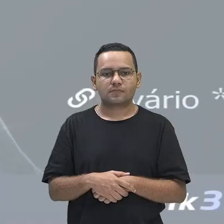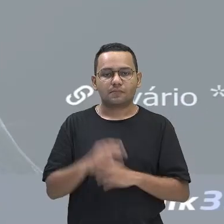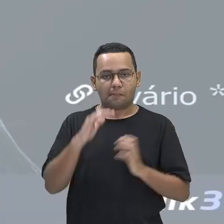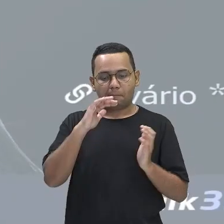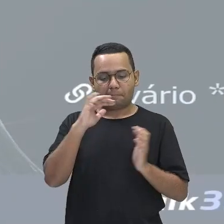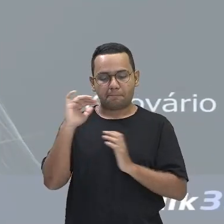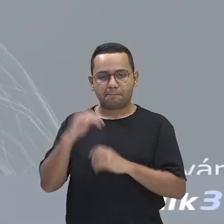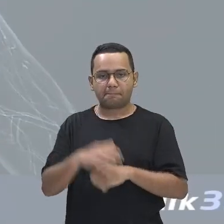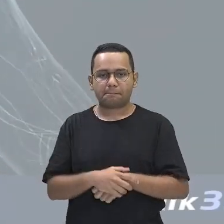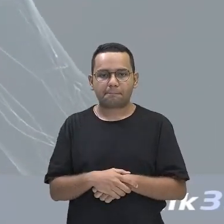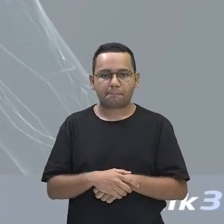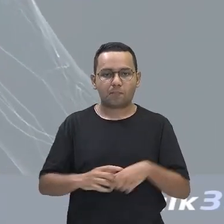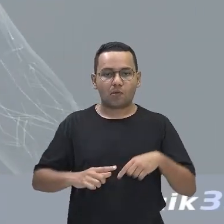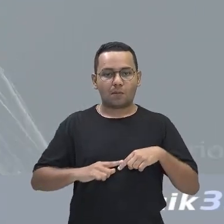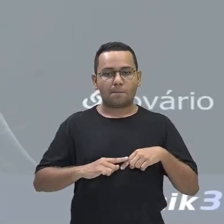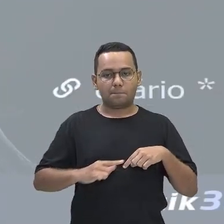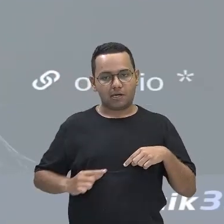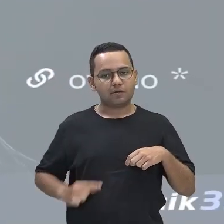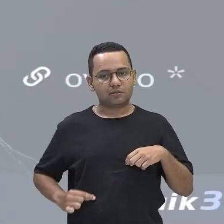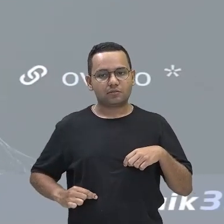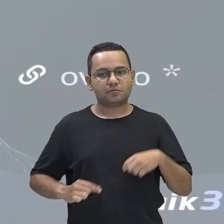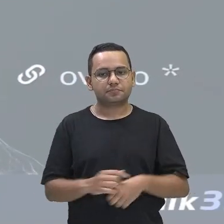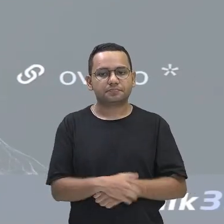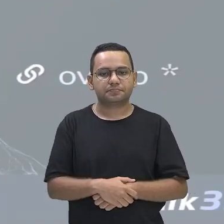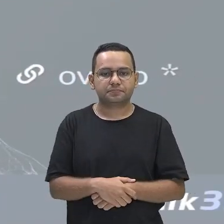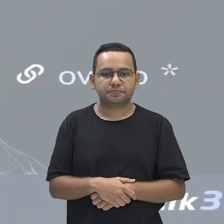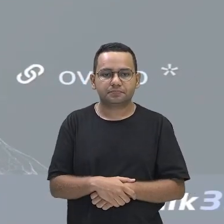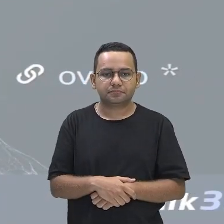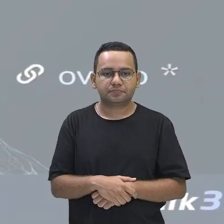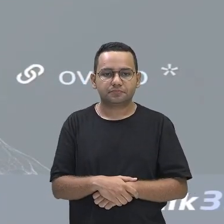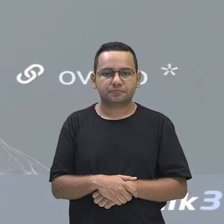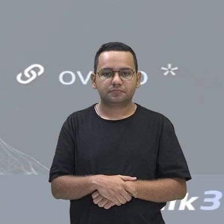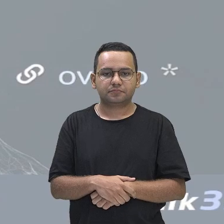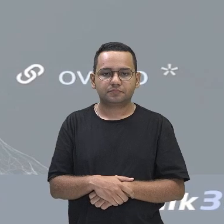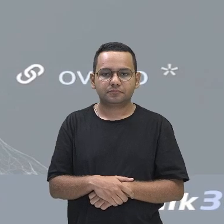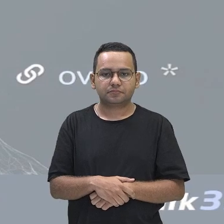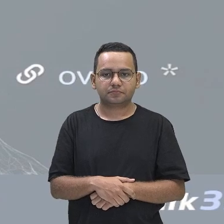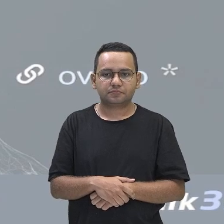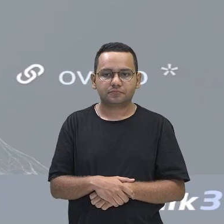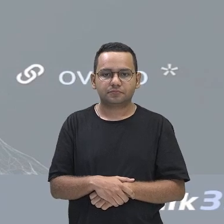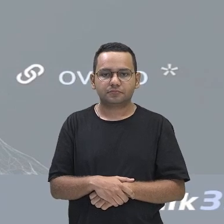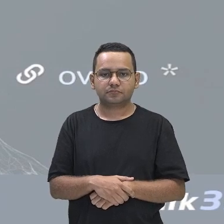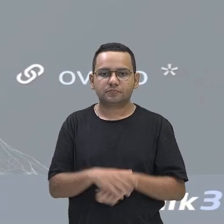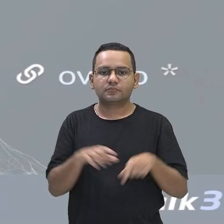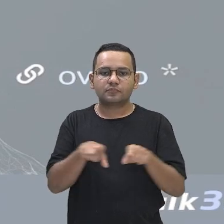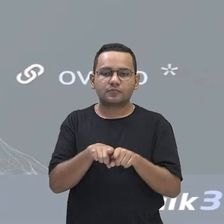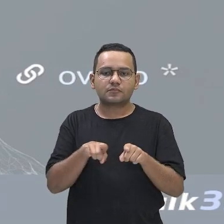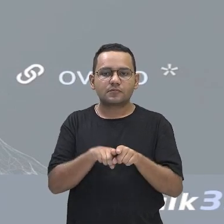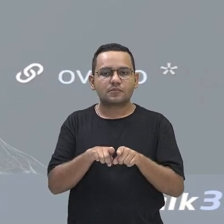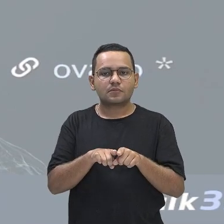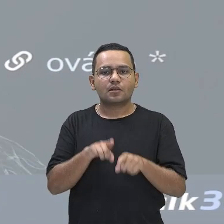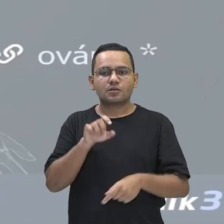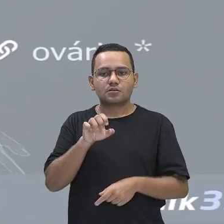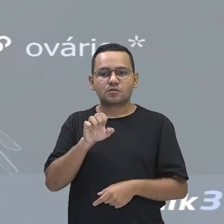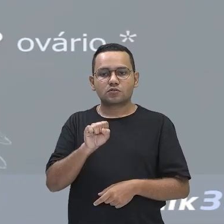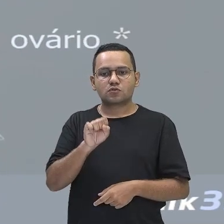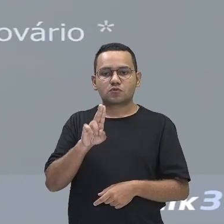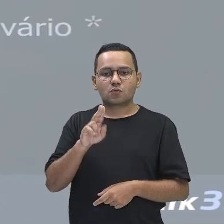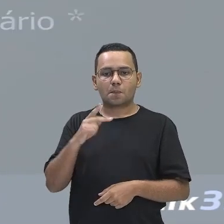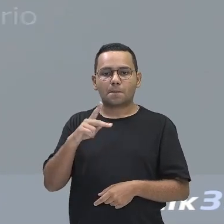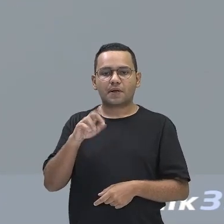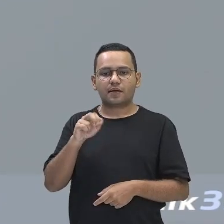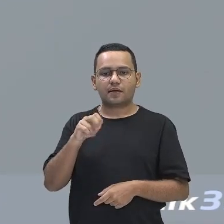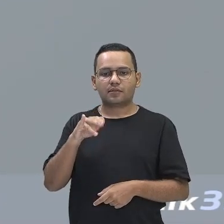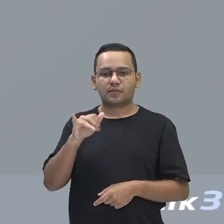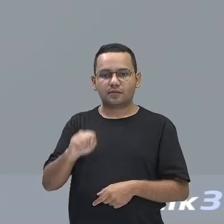posição do pâncreas, que também é uma glândula, tá bom? E das glândulas suprarrenais, aquelas duas, eu vou girar para que